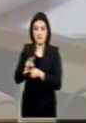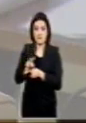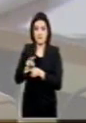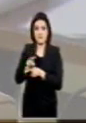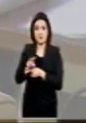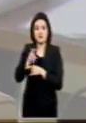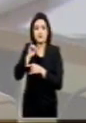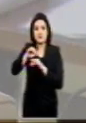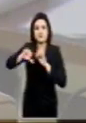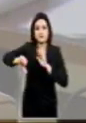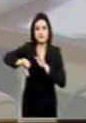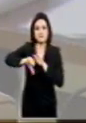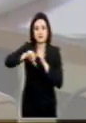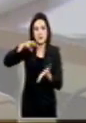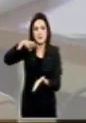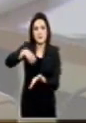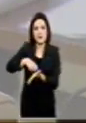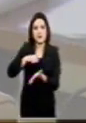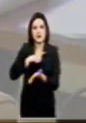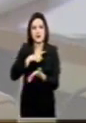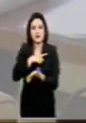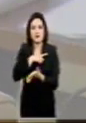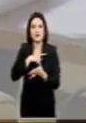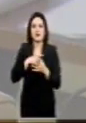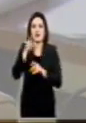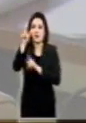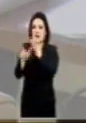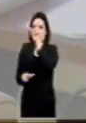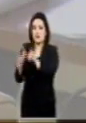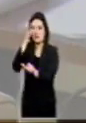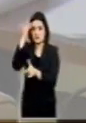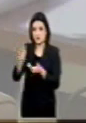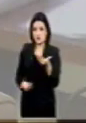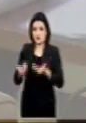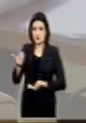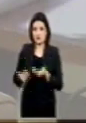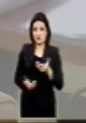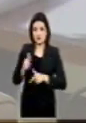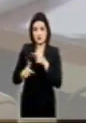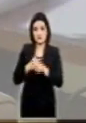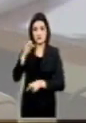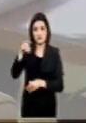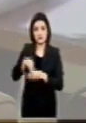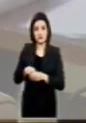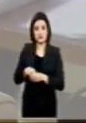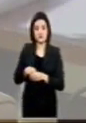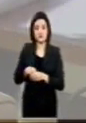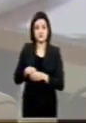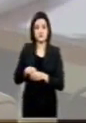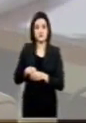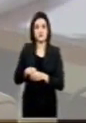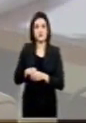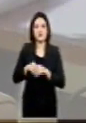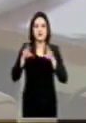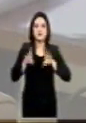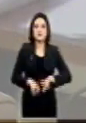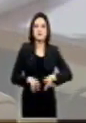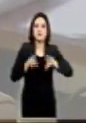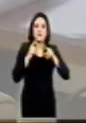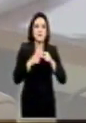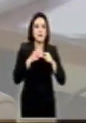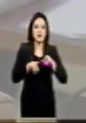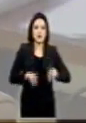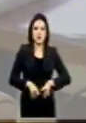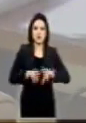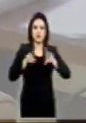ao fim e ao cabo, estendidas a agentes públicos não detentores de mandato eletivo e que, bem por isso, não